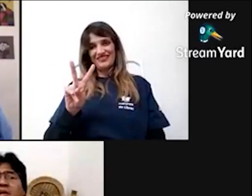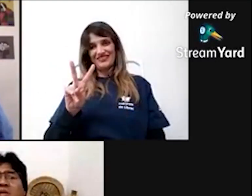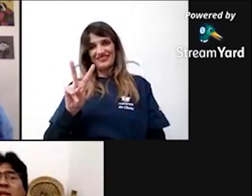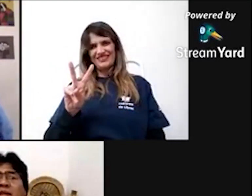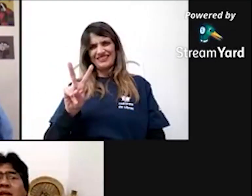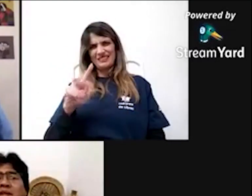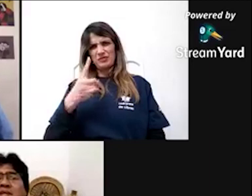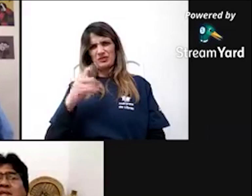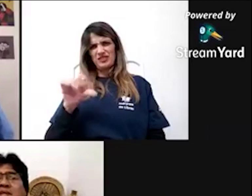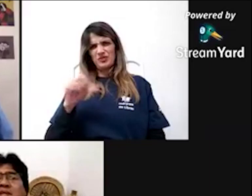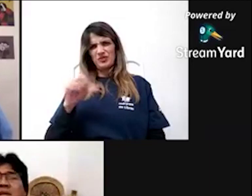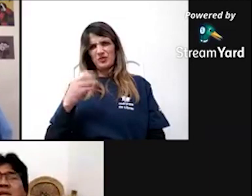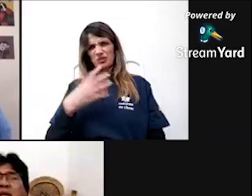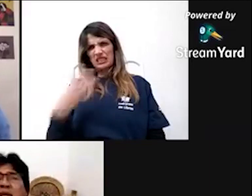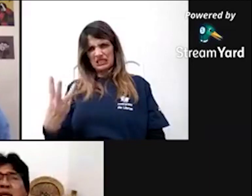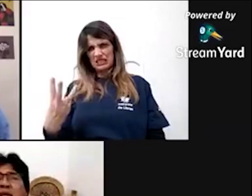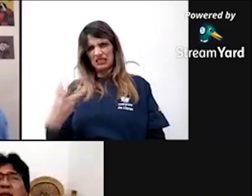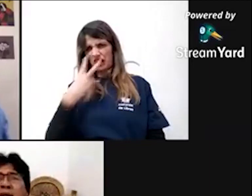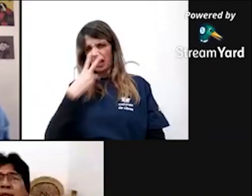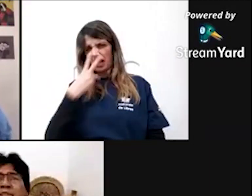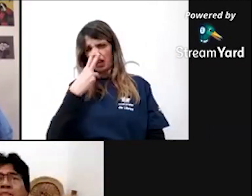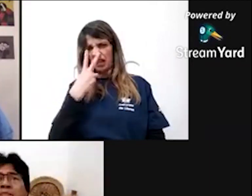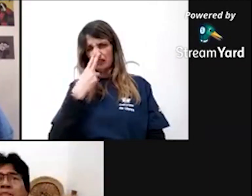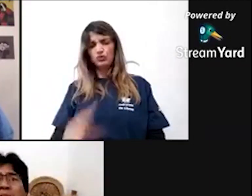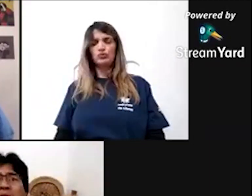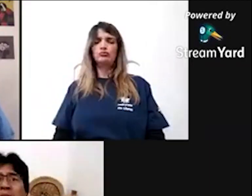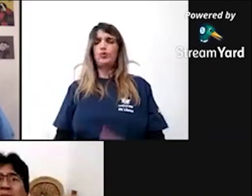né? 43.